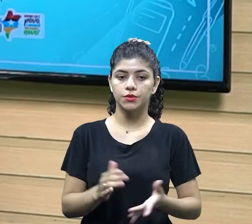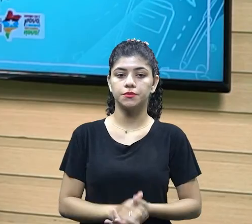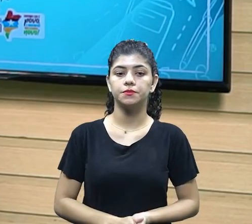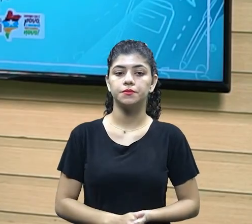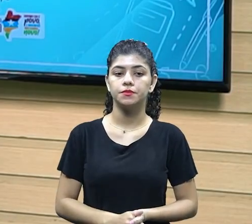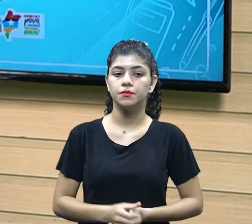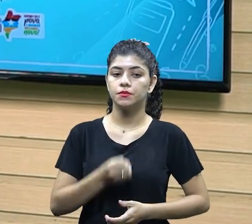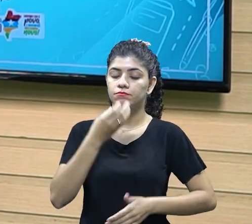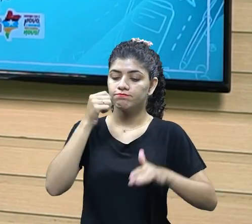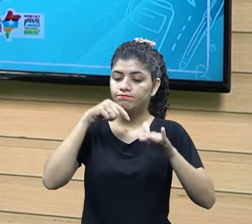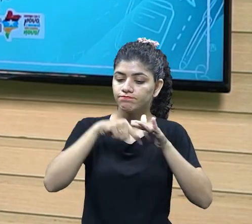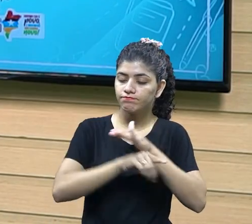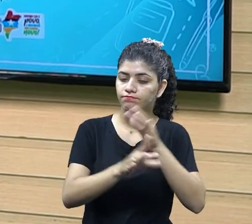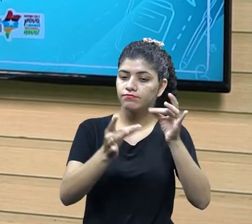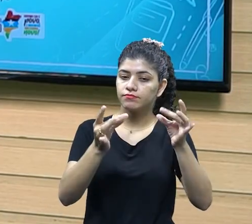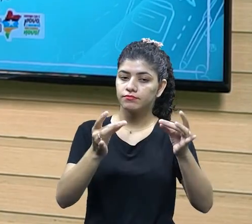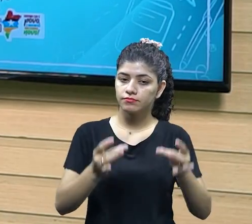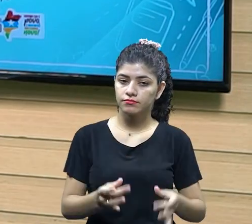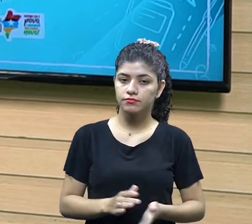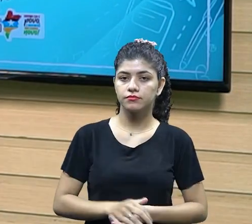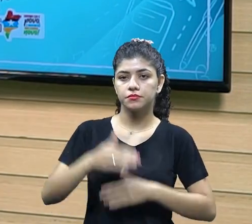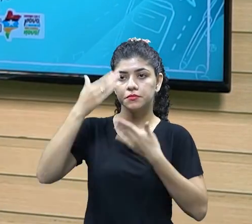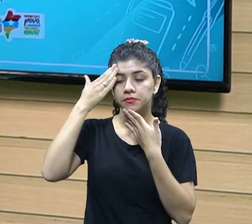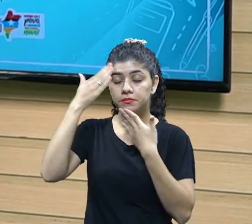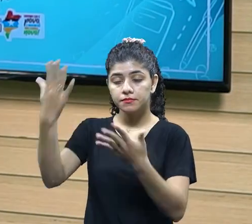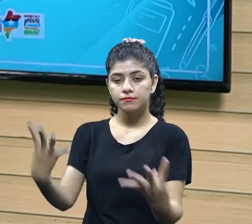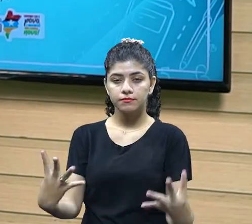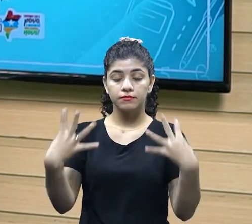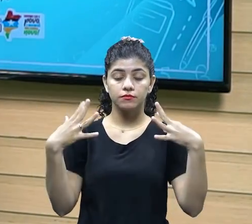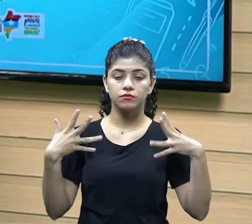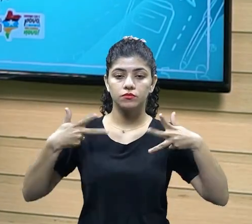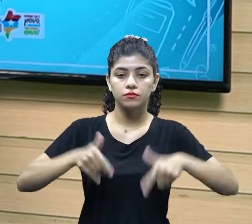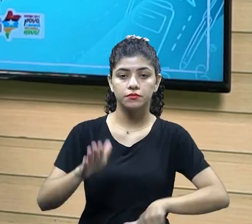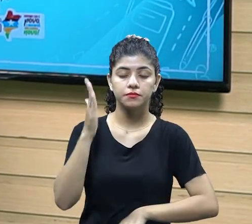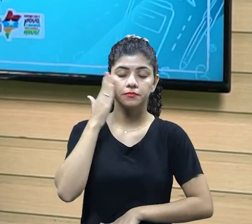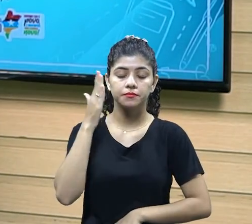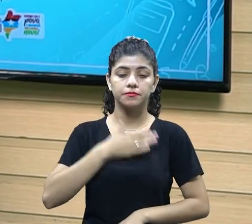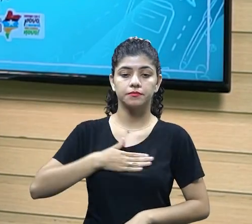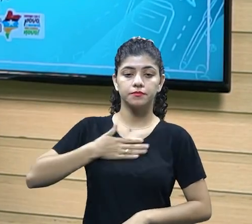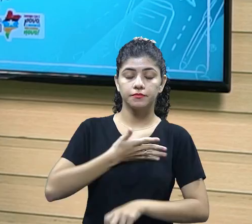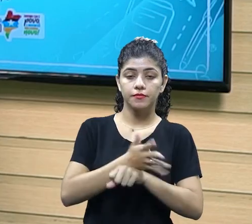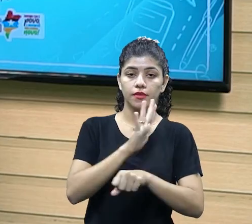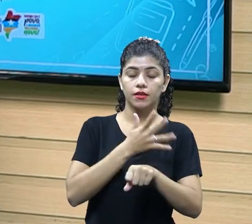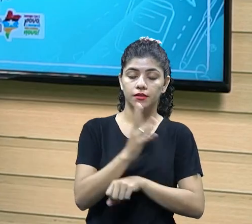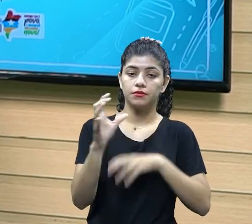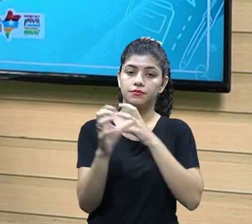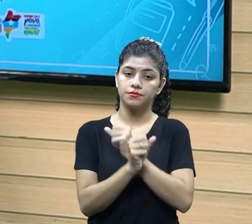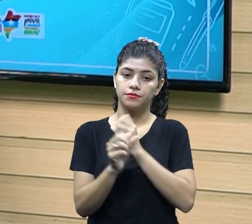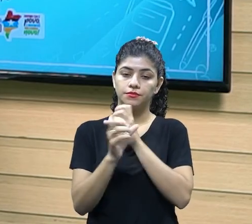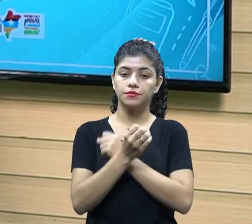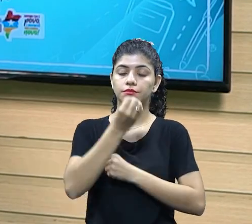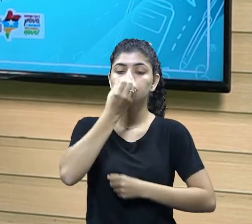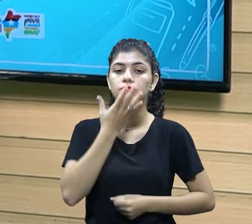hoje. Como eu falei, ela seria muito mais bem detalhada. Agradeço a atenção de todos, espero que vocês gostem. Treinem